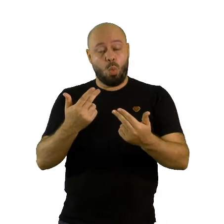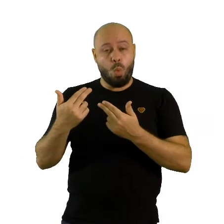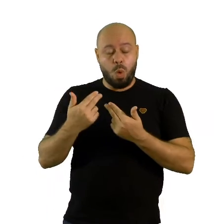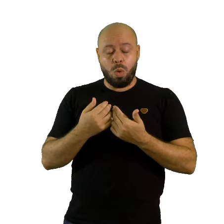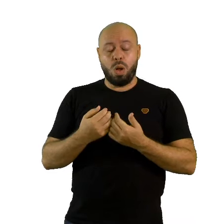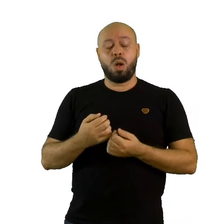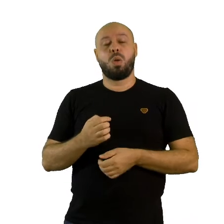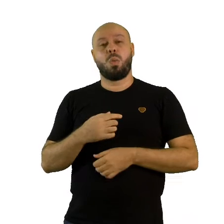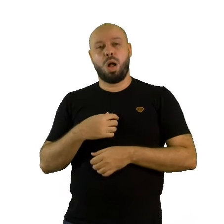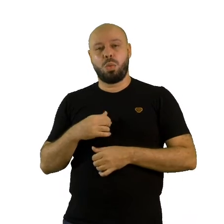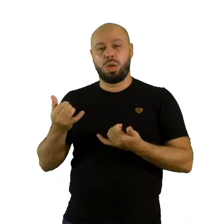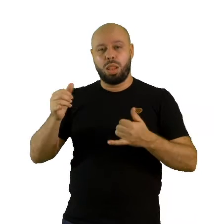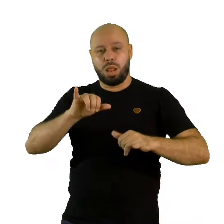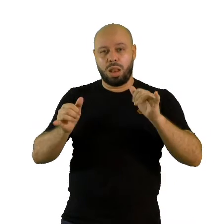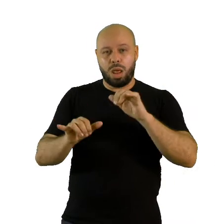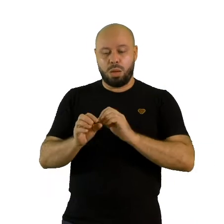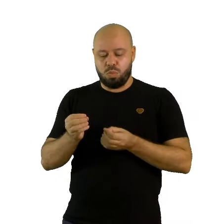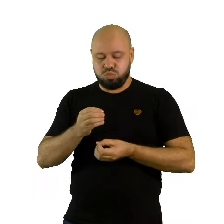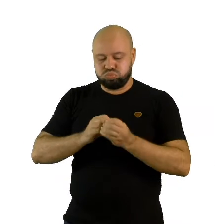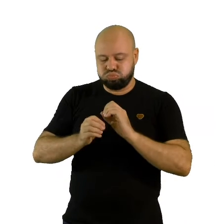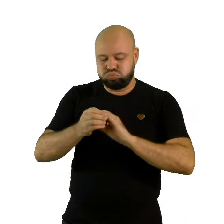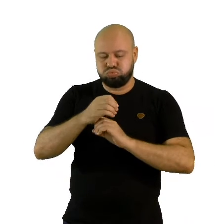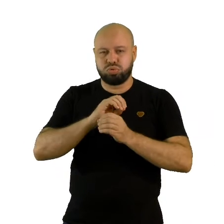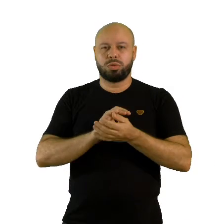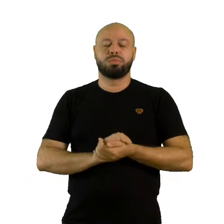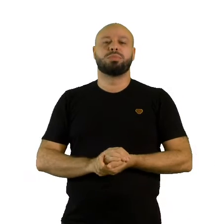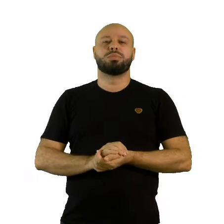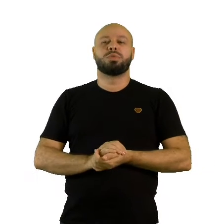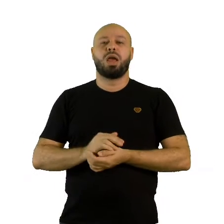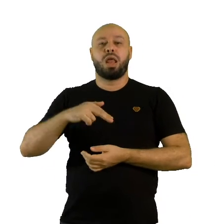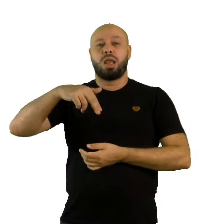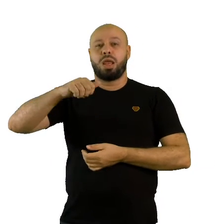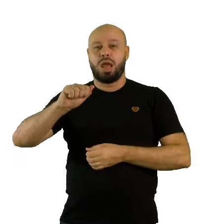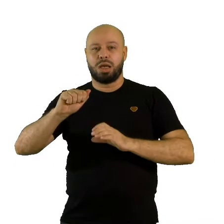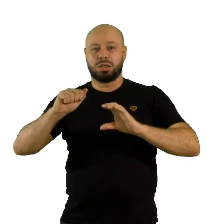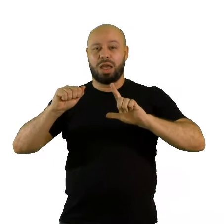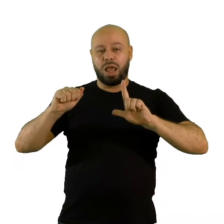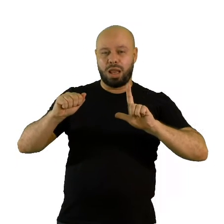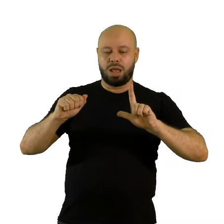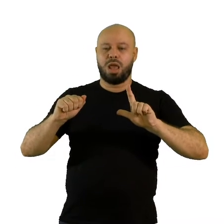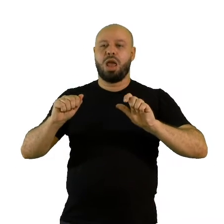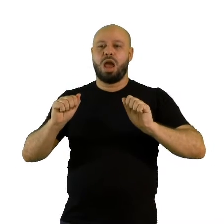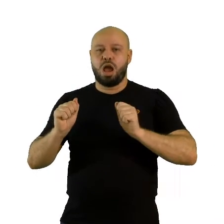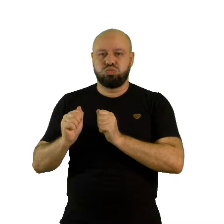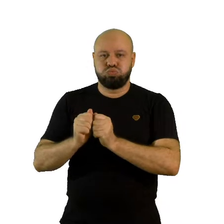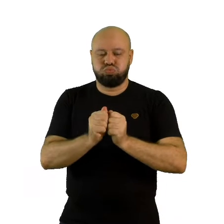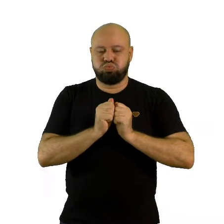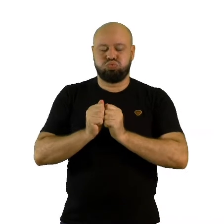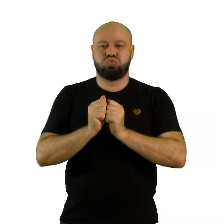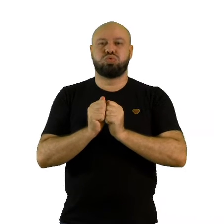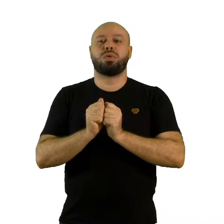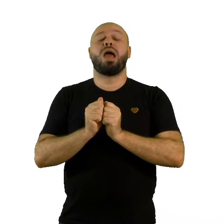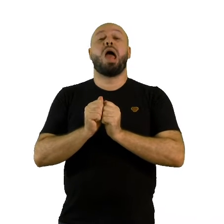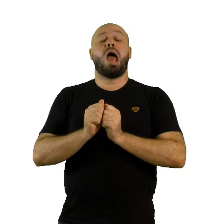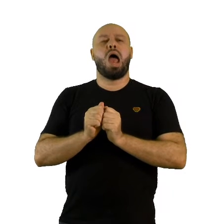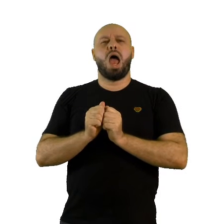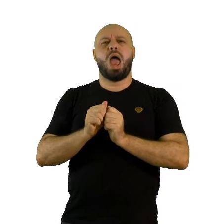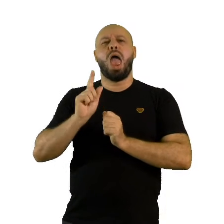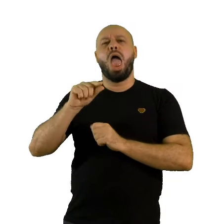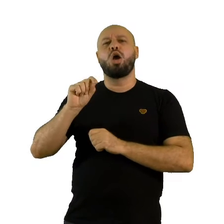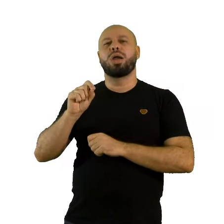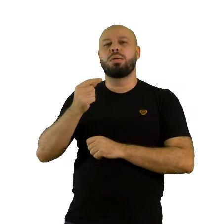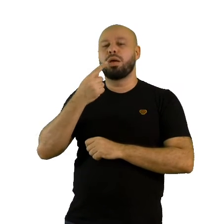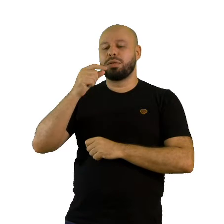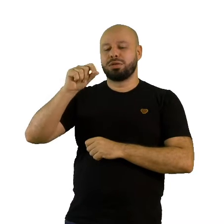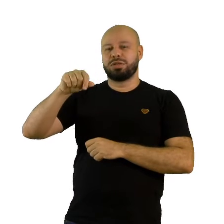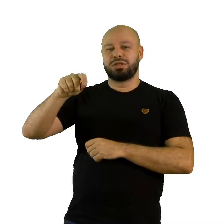O sódio mais o cloro vão formar o quê? O cloreto de sódio, que é o nosso famoso sal de cozinha. Outro